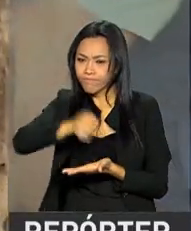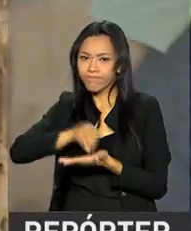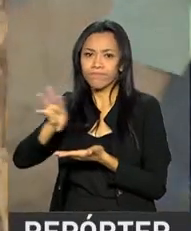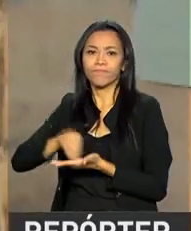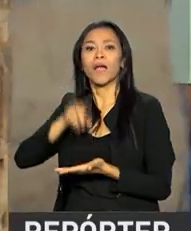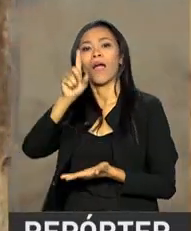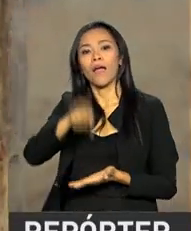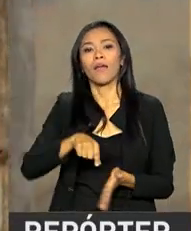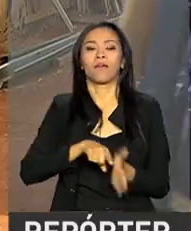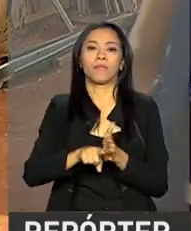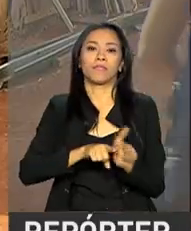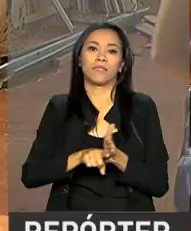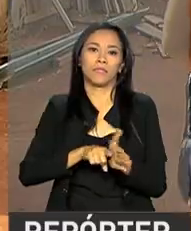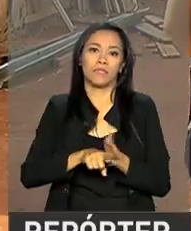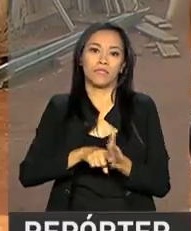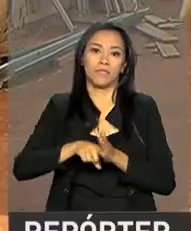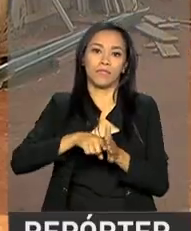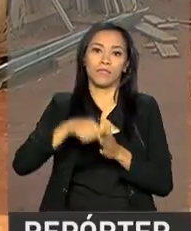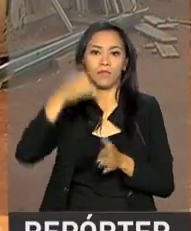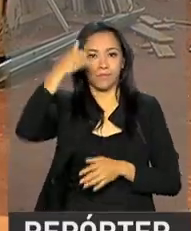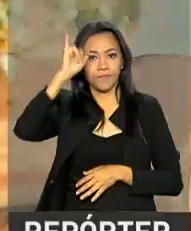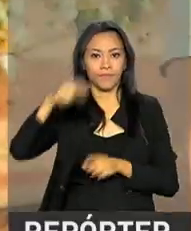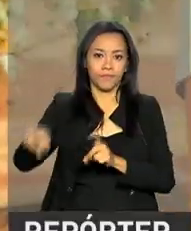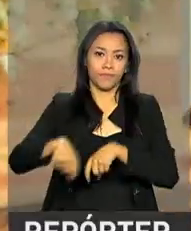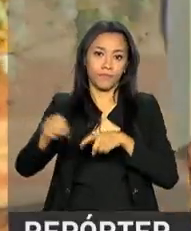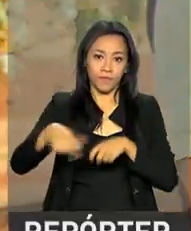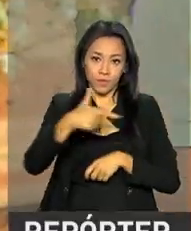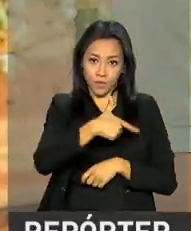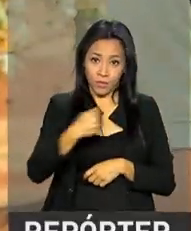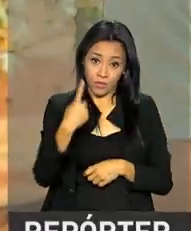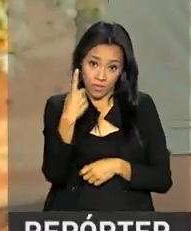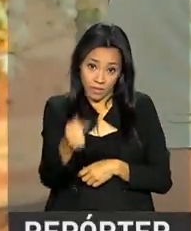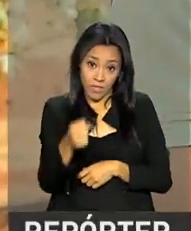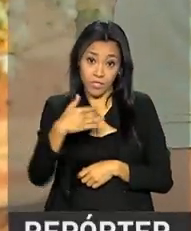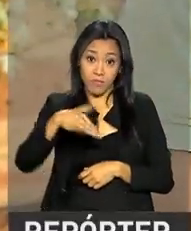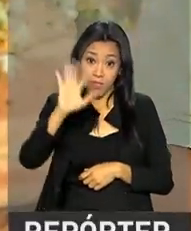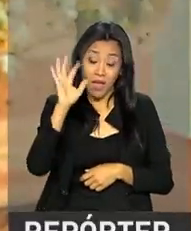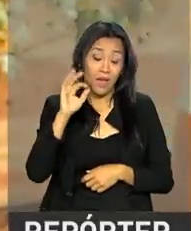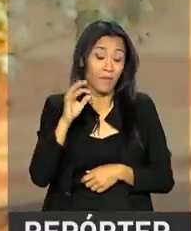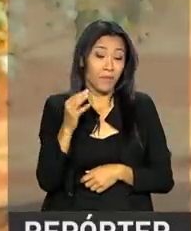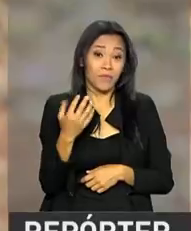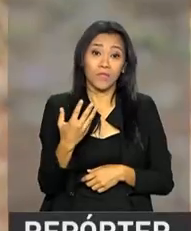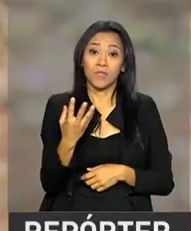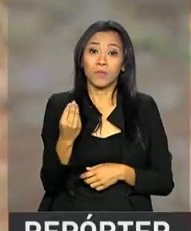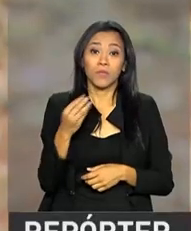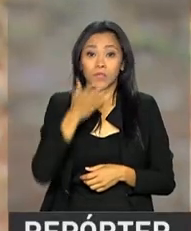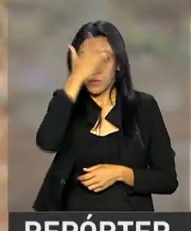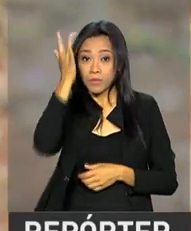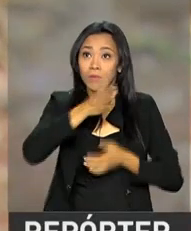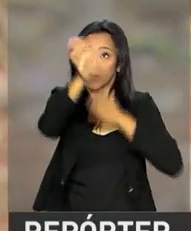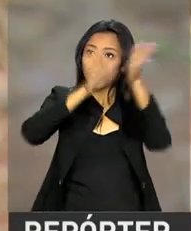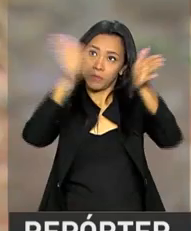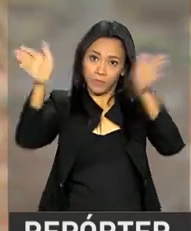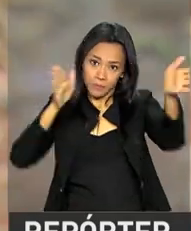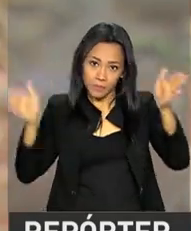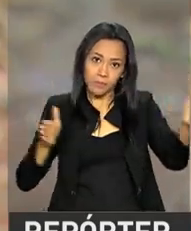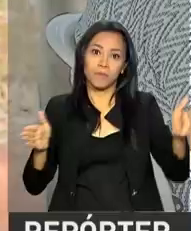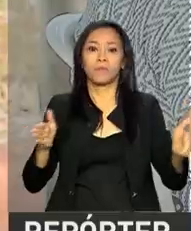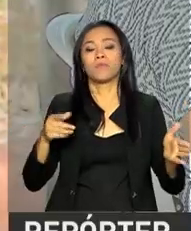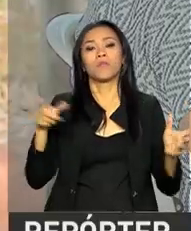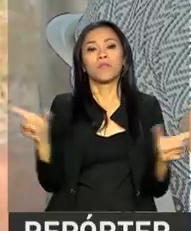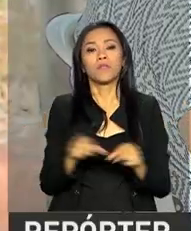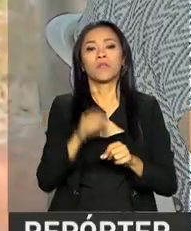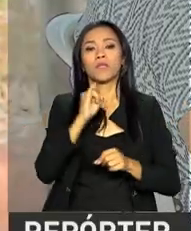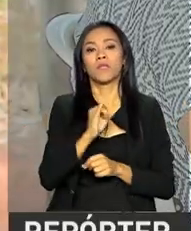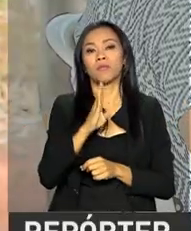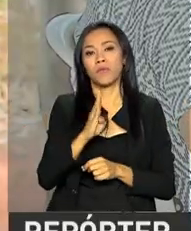agropecuário 2017 mais de 18 mil recenseadores do instituto brasileiro de geografia e estatística o ibge